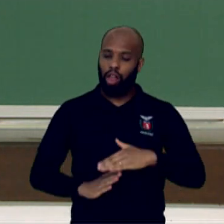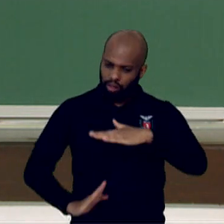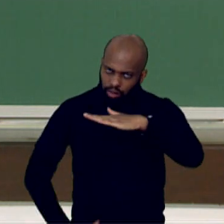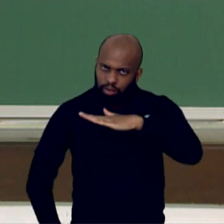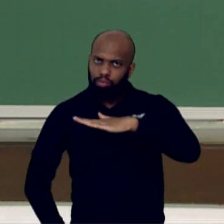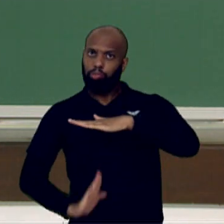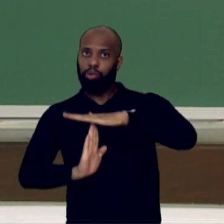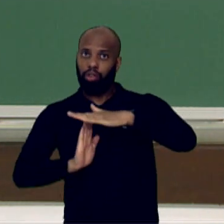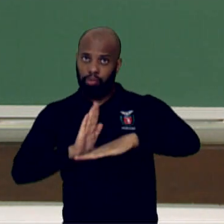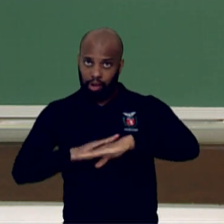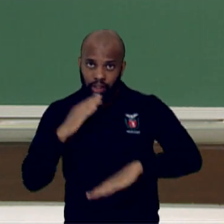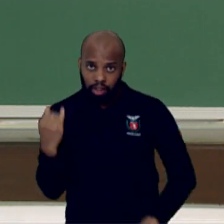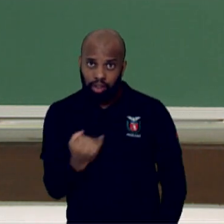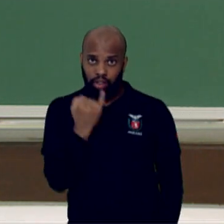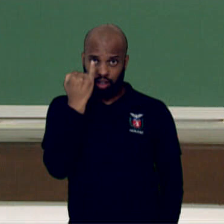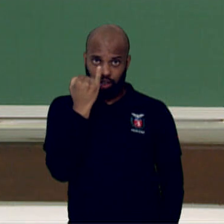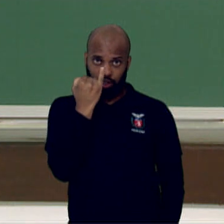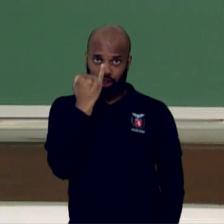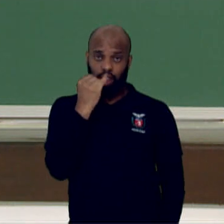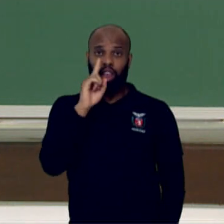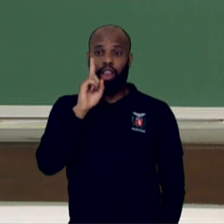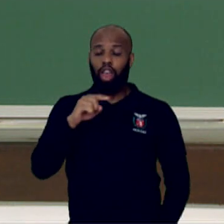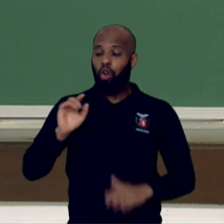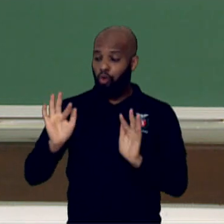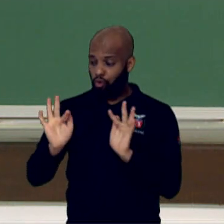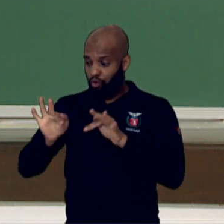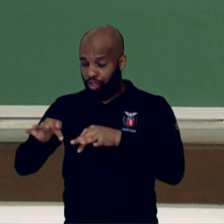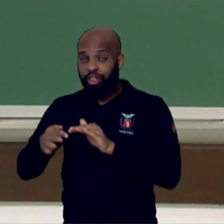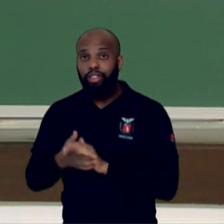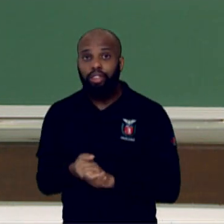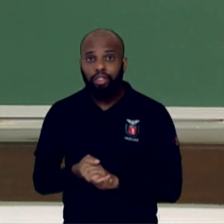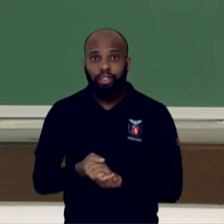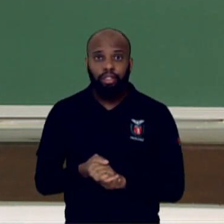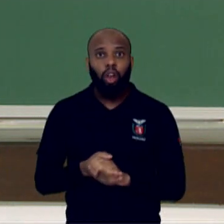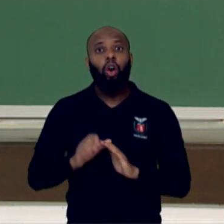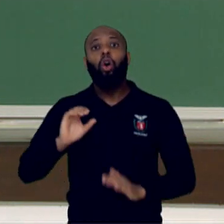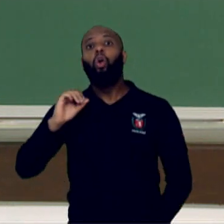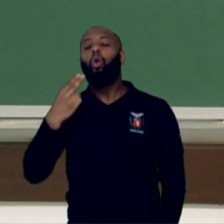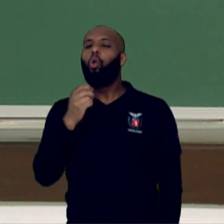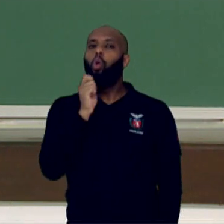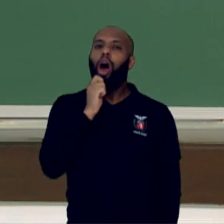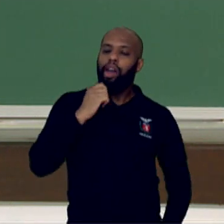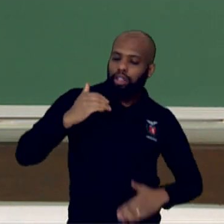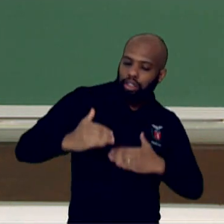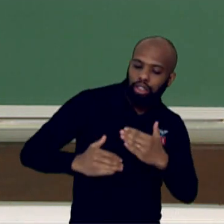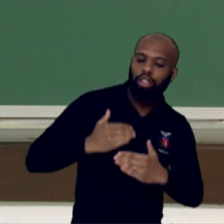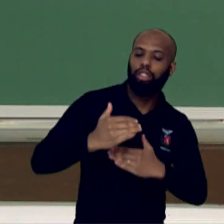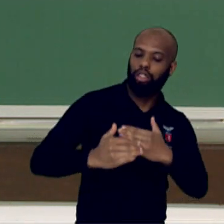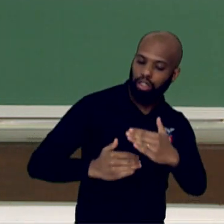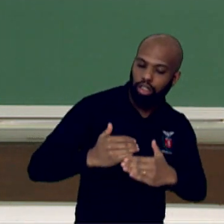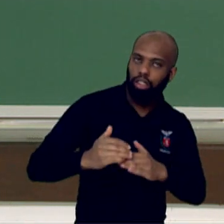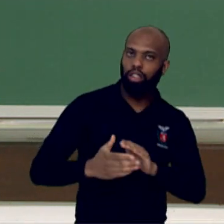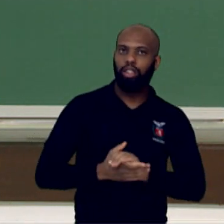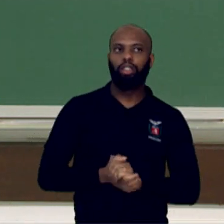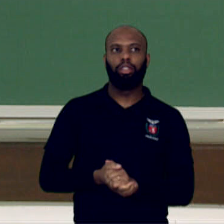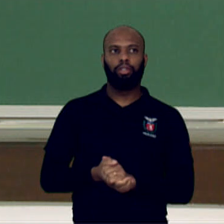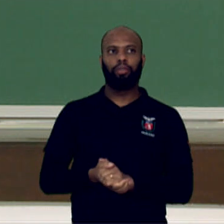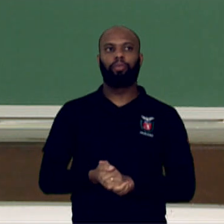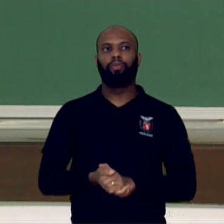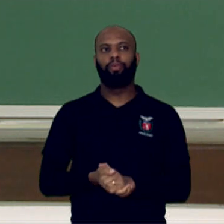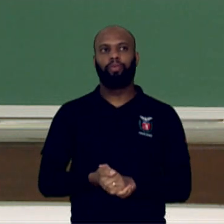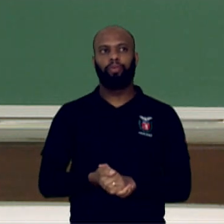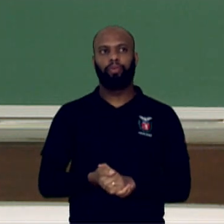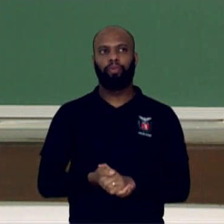da narrativa? É o final da narrativa? Ou isso aí ainda é o desenvolvimento, né? Vamos